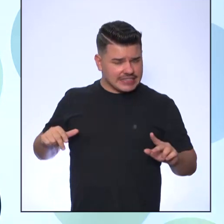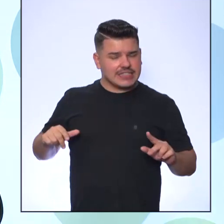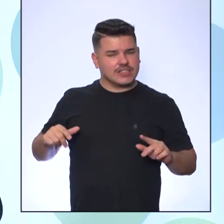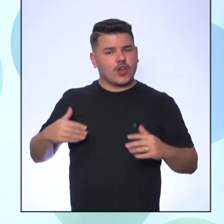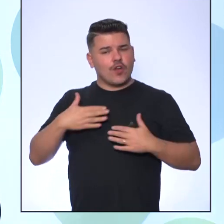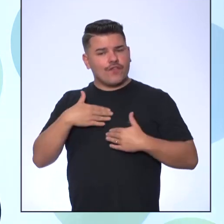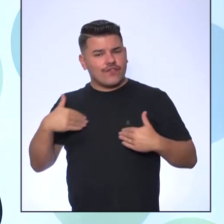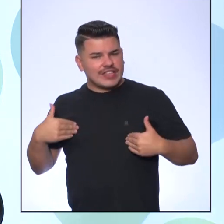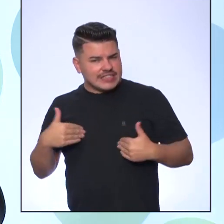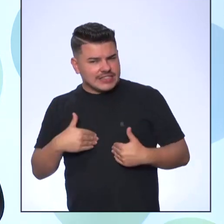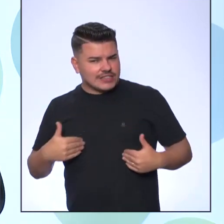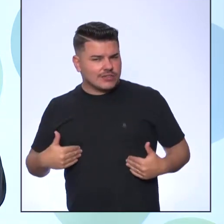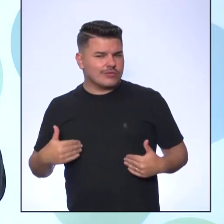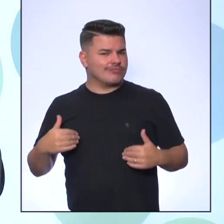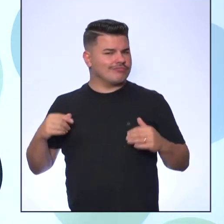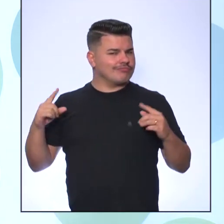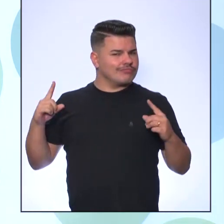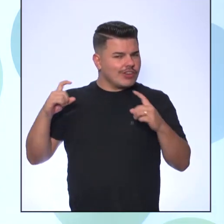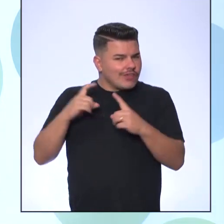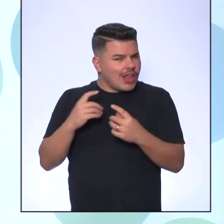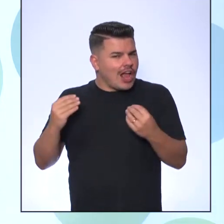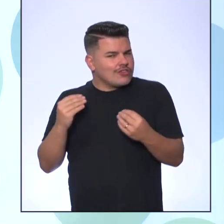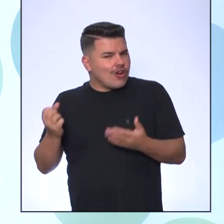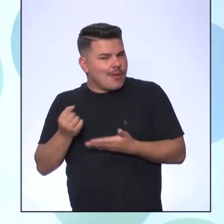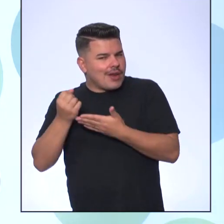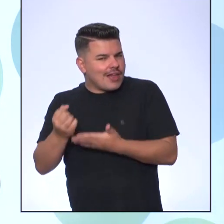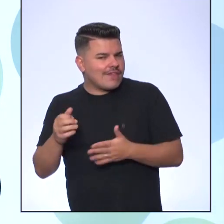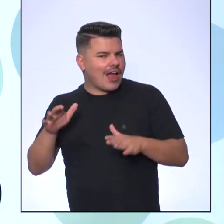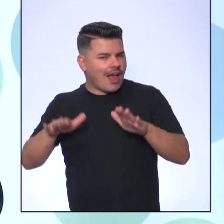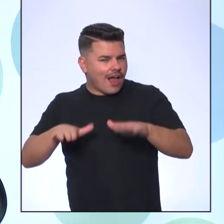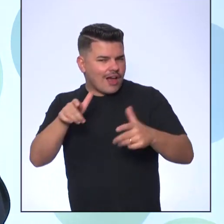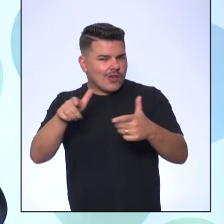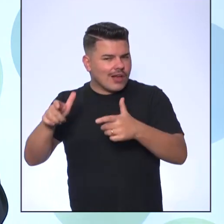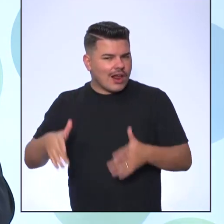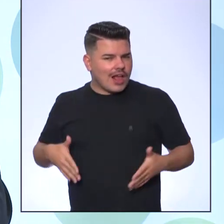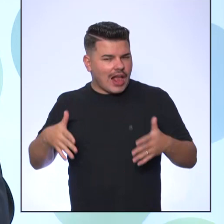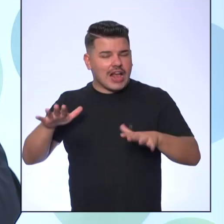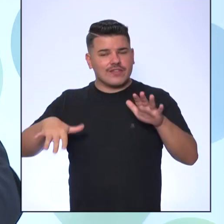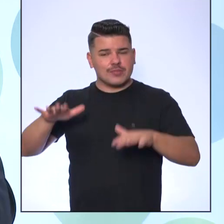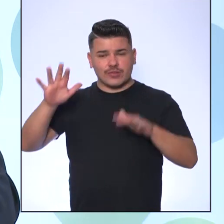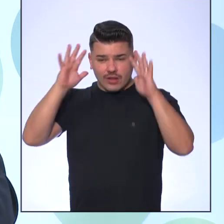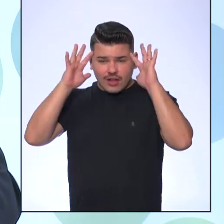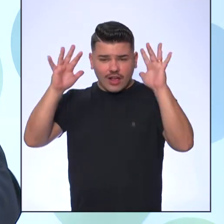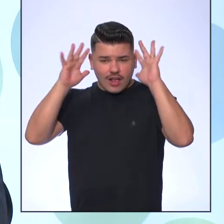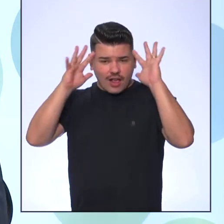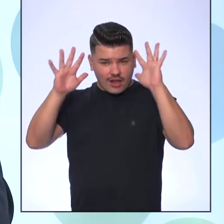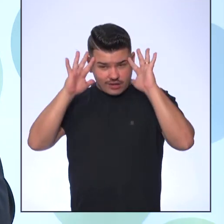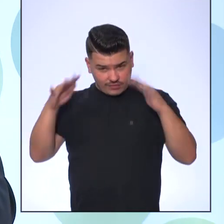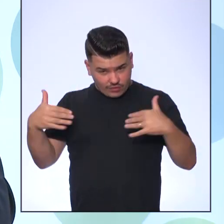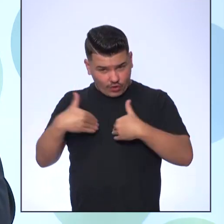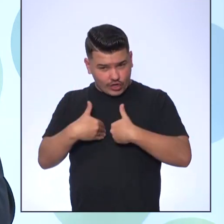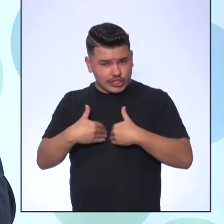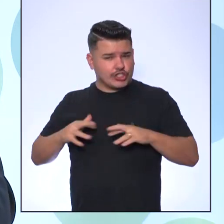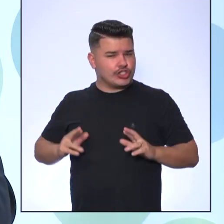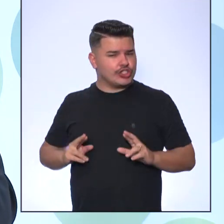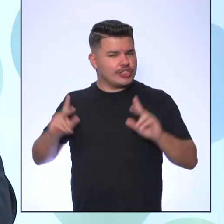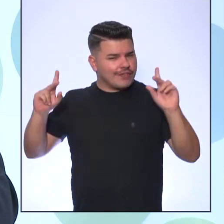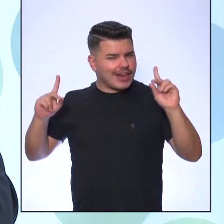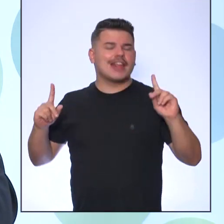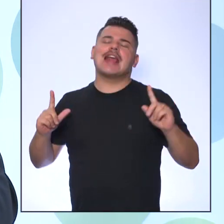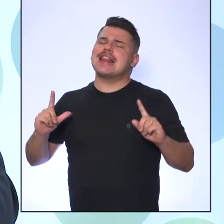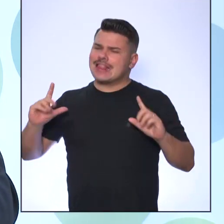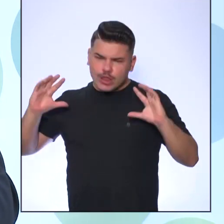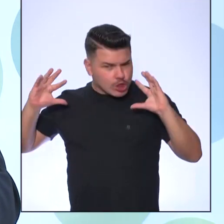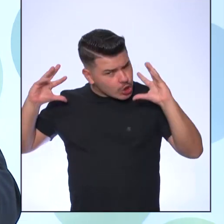física específica, pessoas que têm uma necessidade cognitiva específica, enfim, tudo